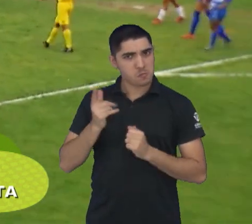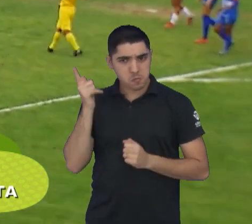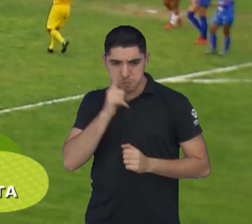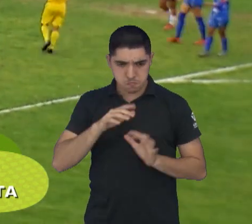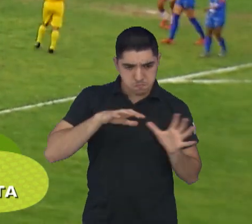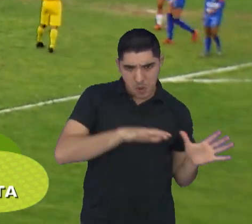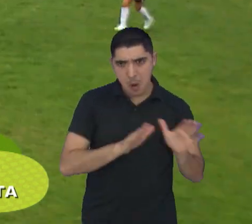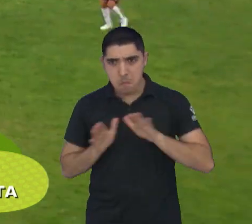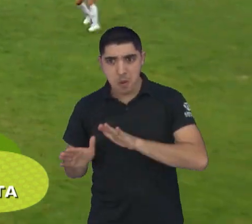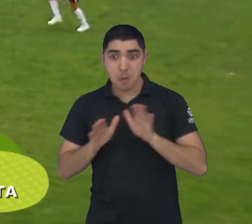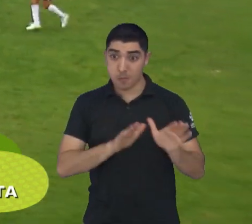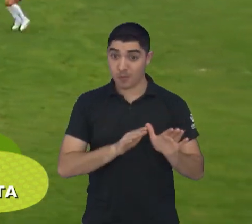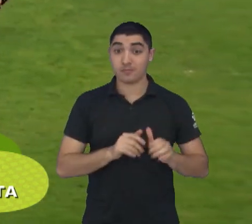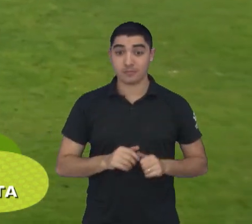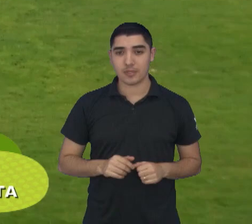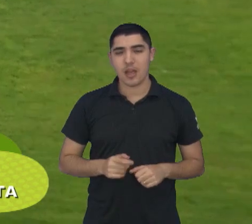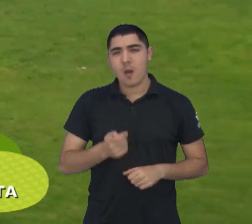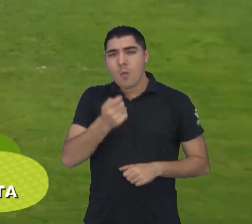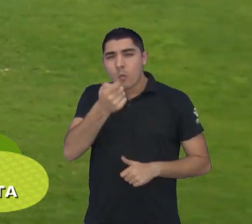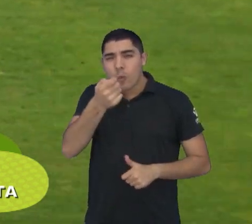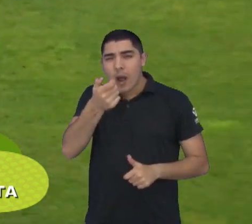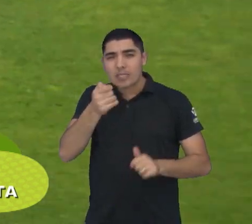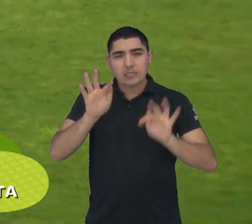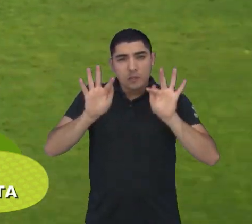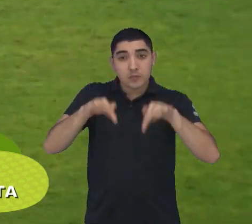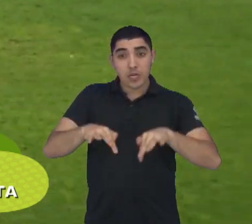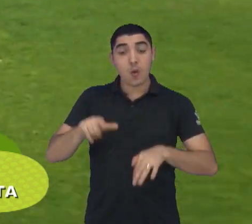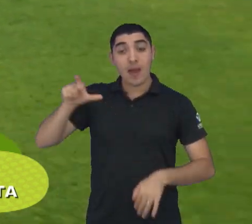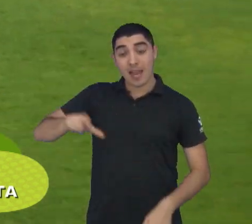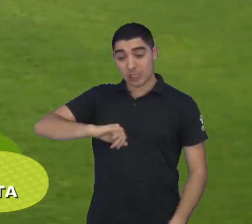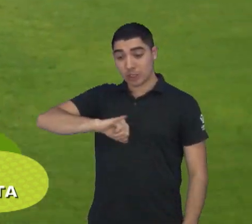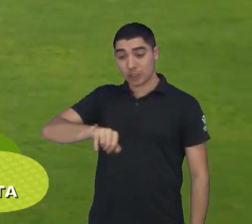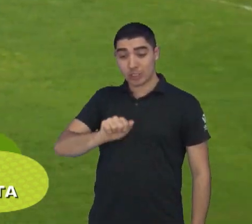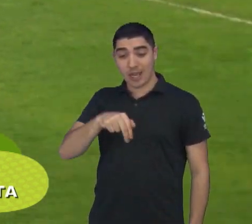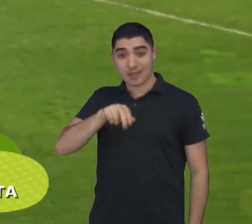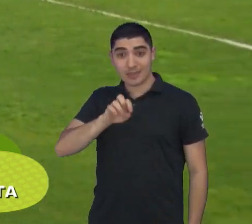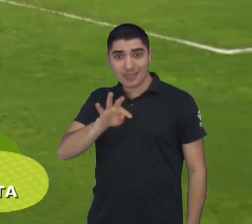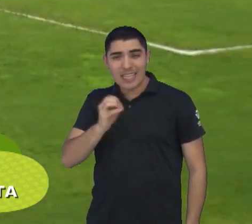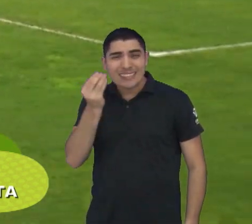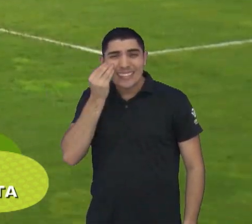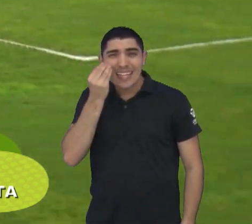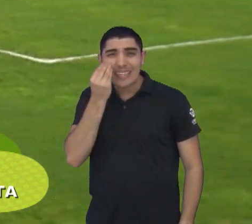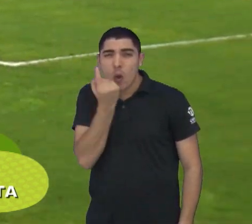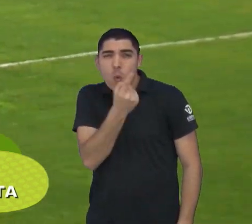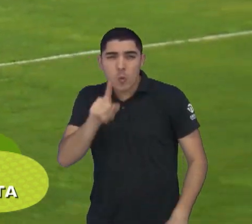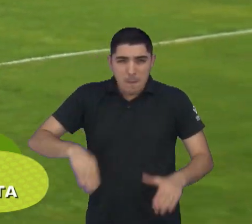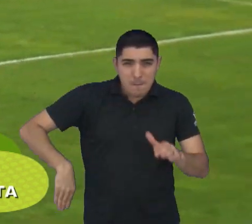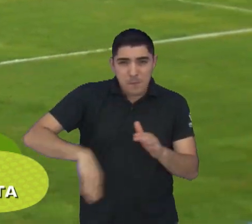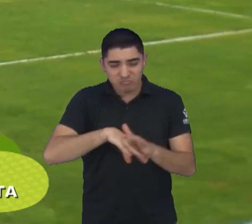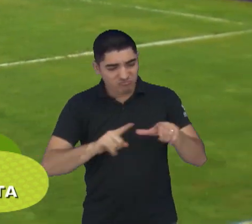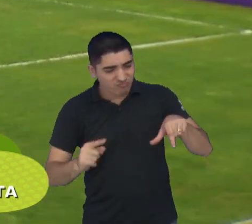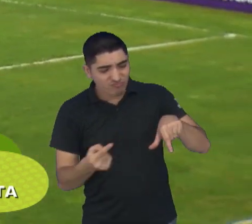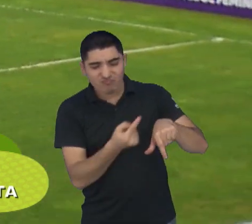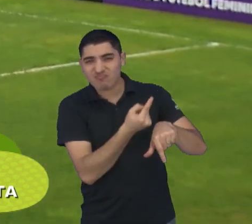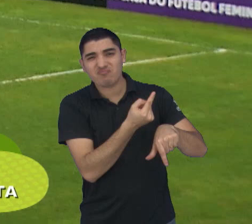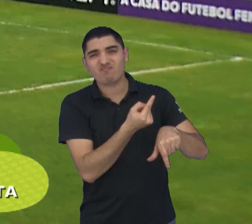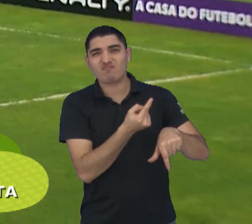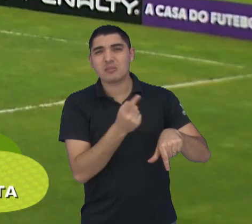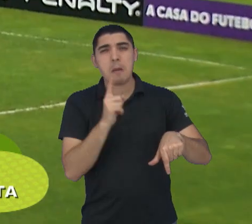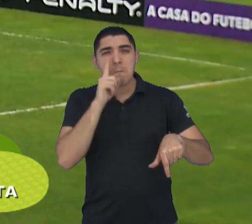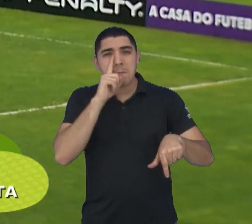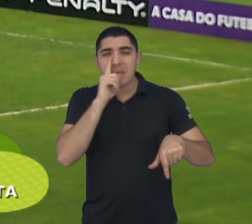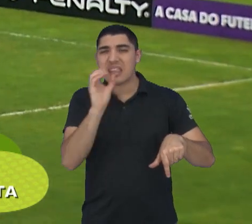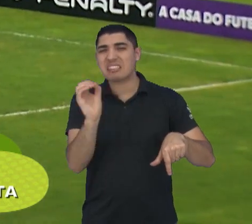gol. Nos minutos finais, a Janete tentou o último chute, mas sem levar tanto perigo para a